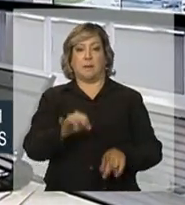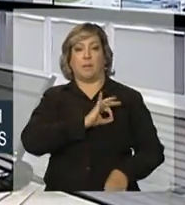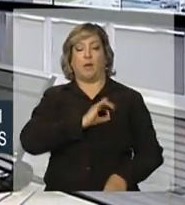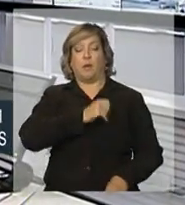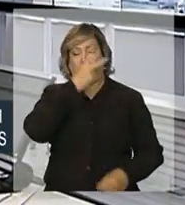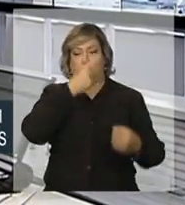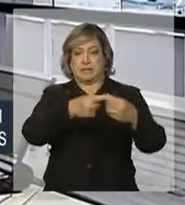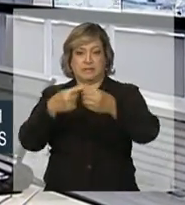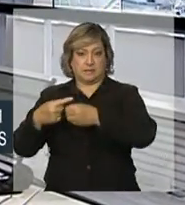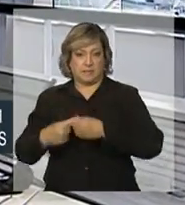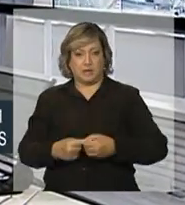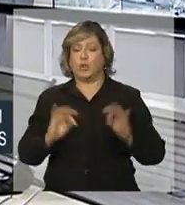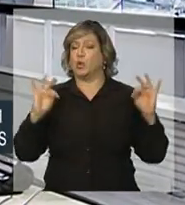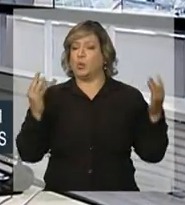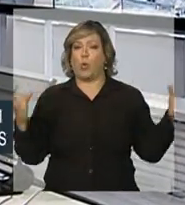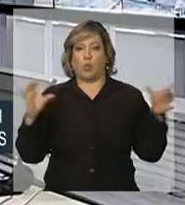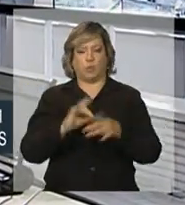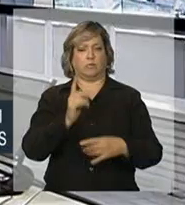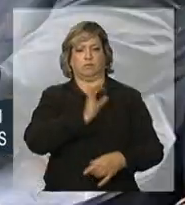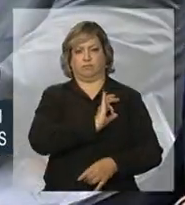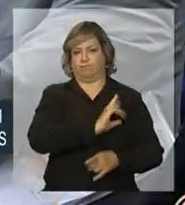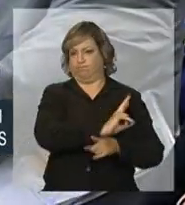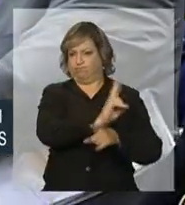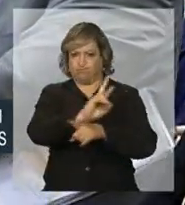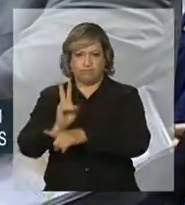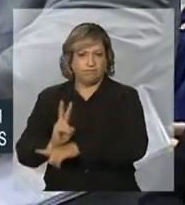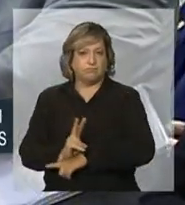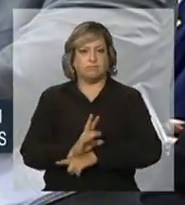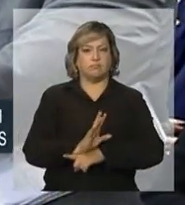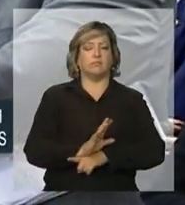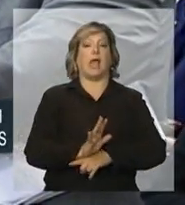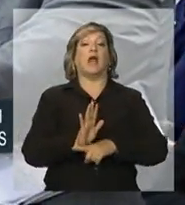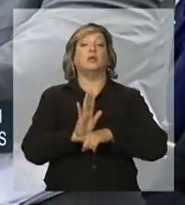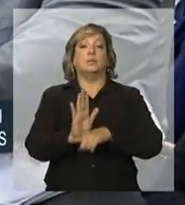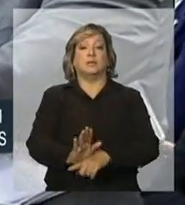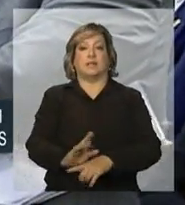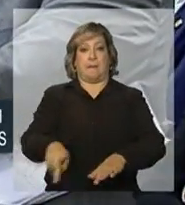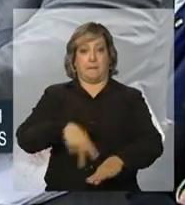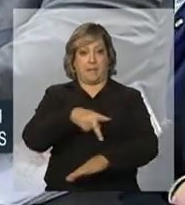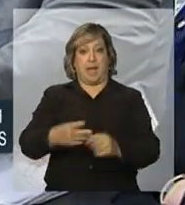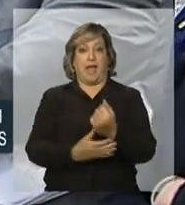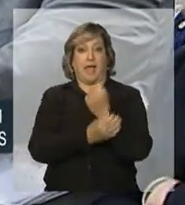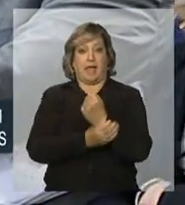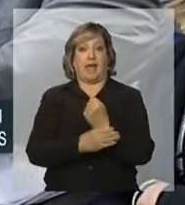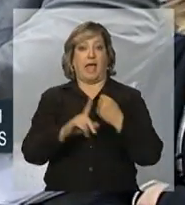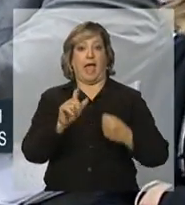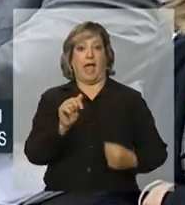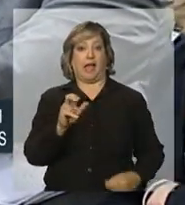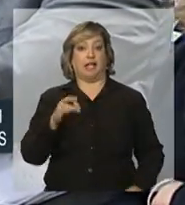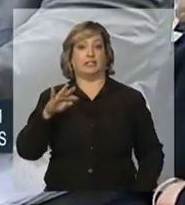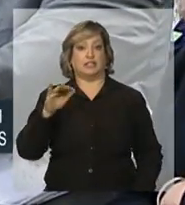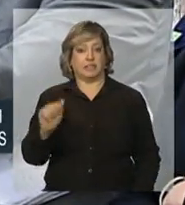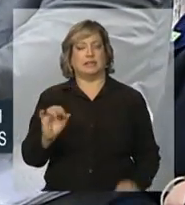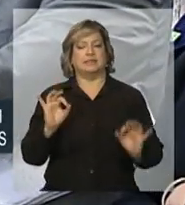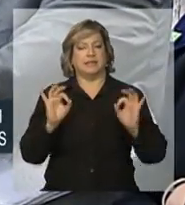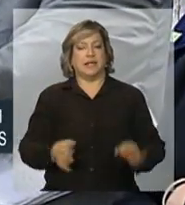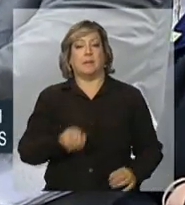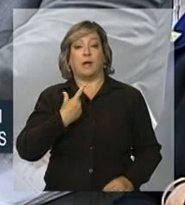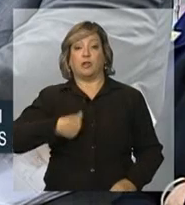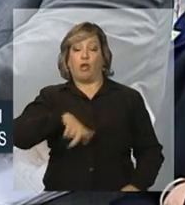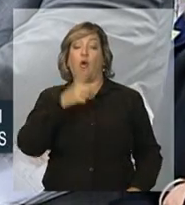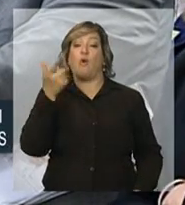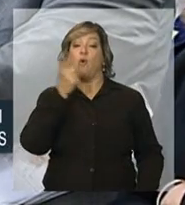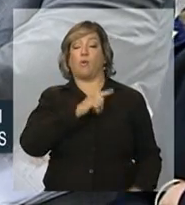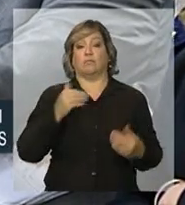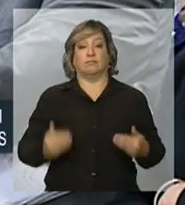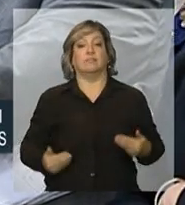enfim, com todos os órgãos de segurança, para garantir ao país que nós estamos ganhando